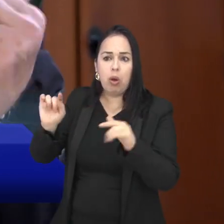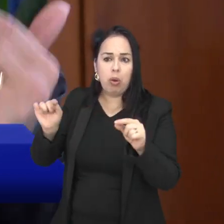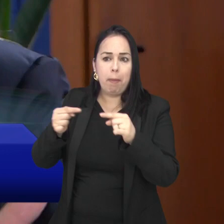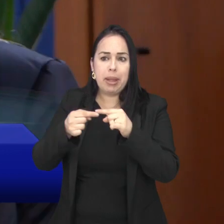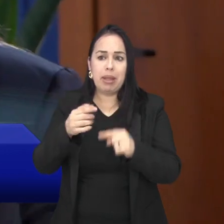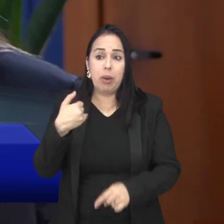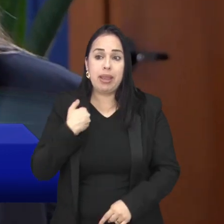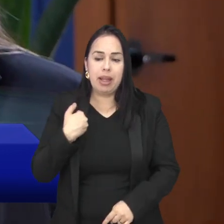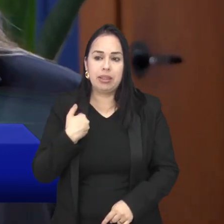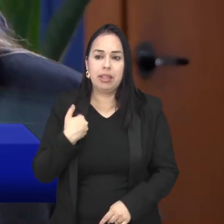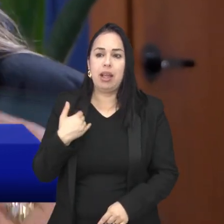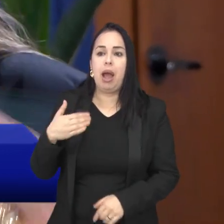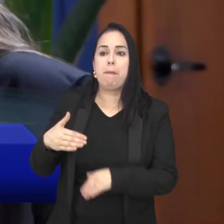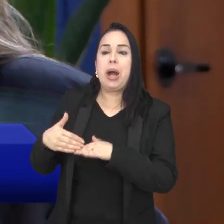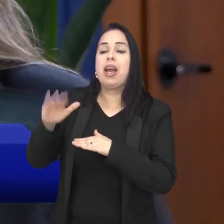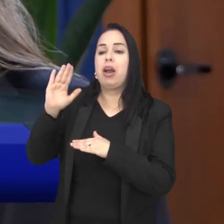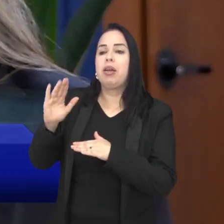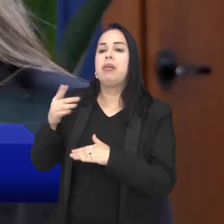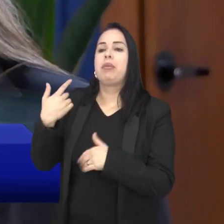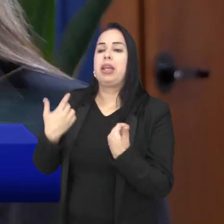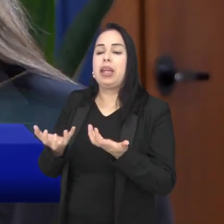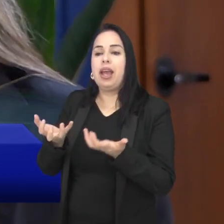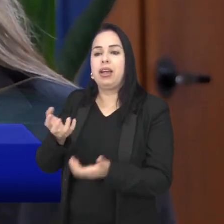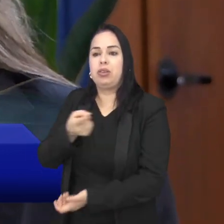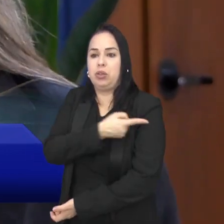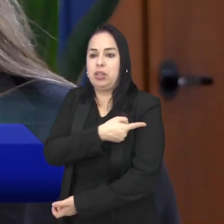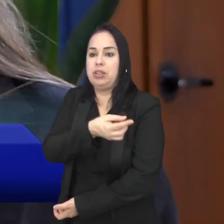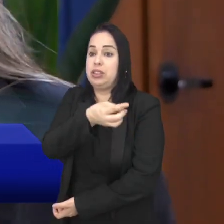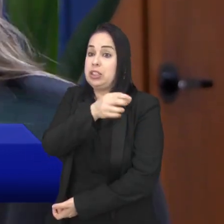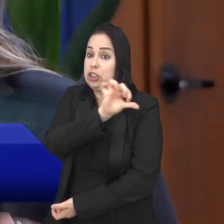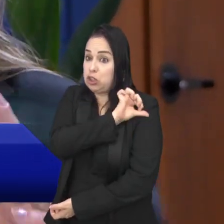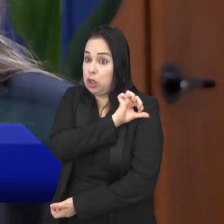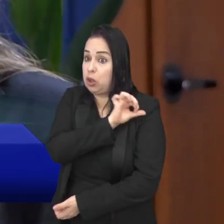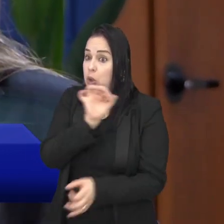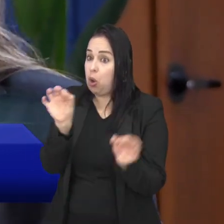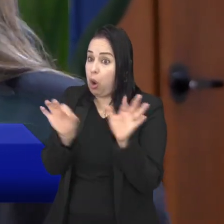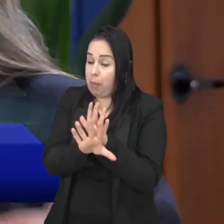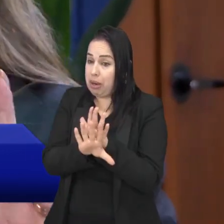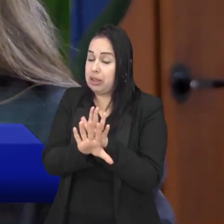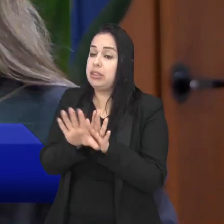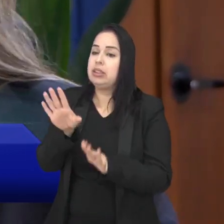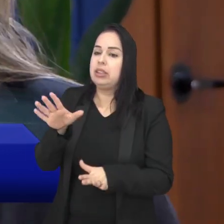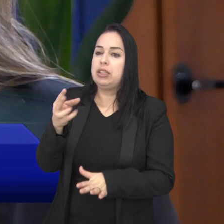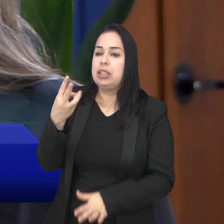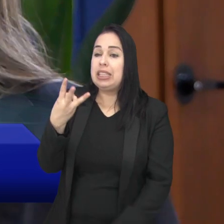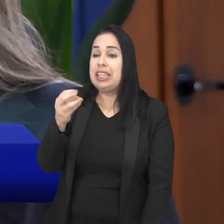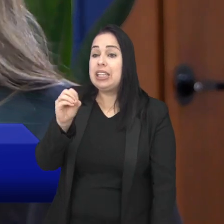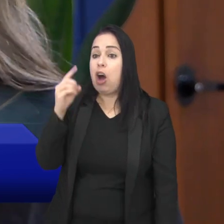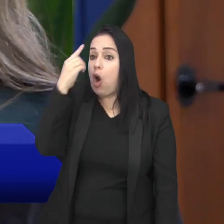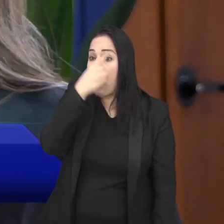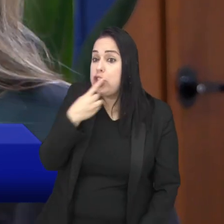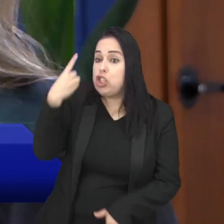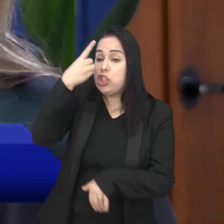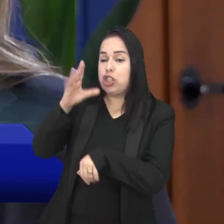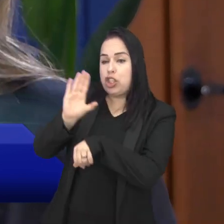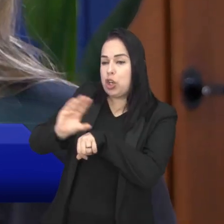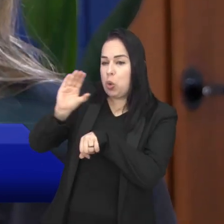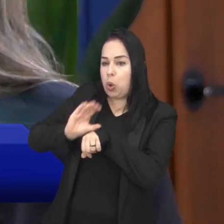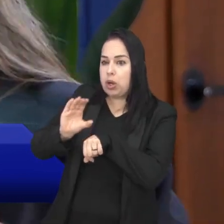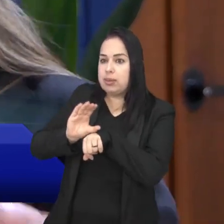cursos. A maioria deles requer o ensino fundamental completo. Todos eles têm uma média aí de 30